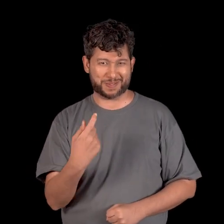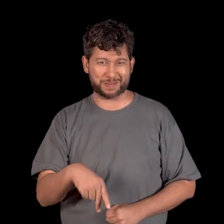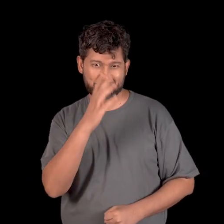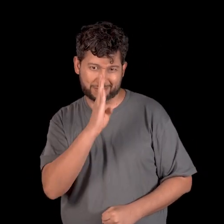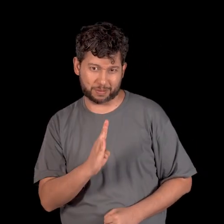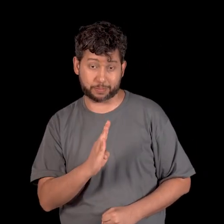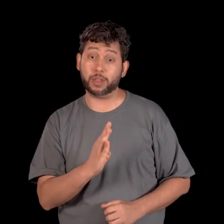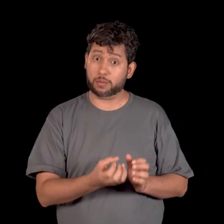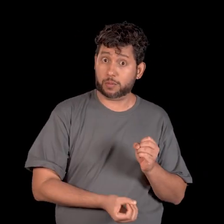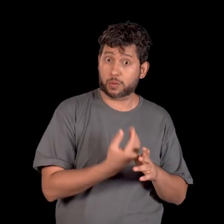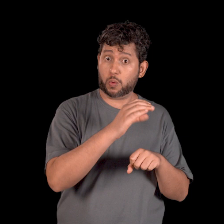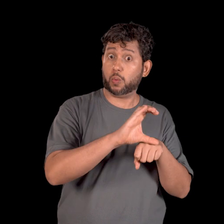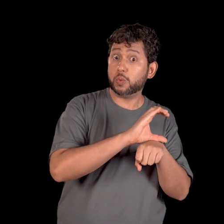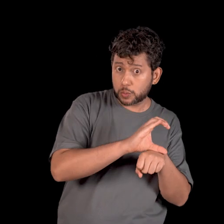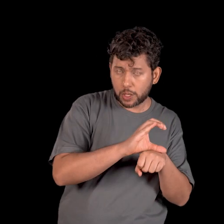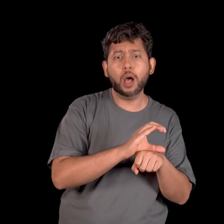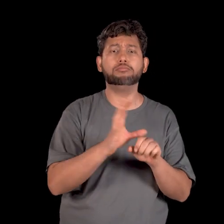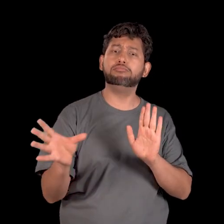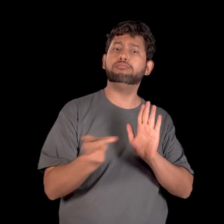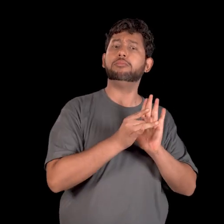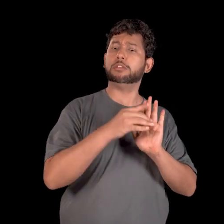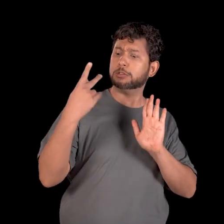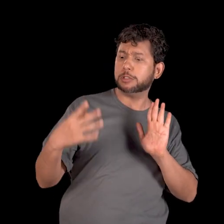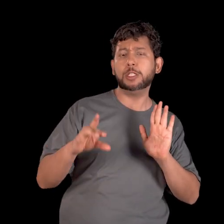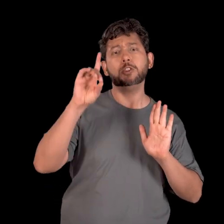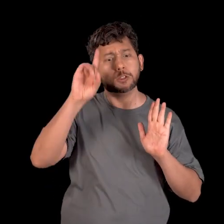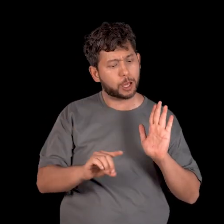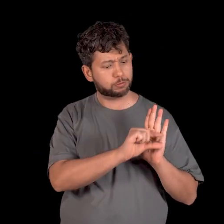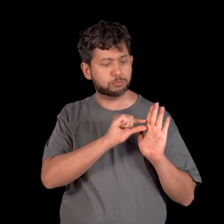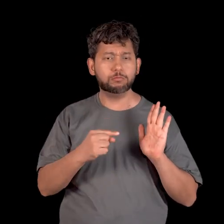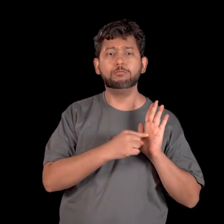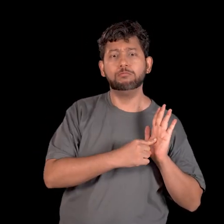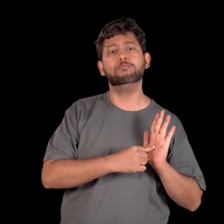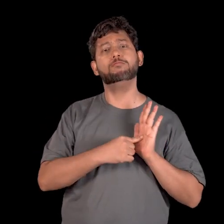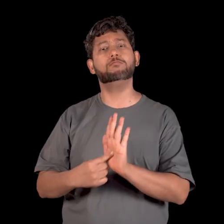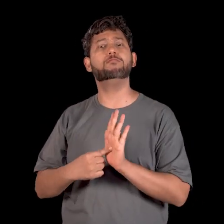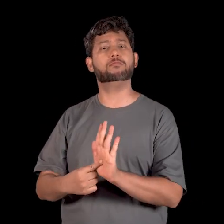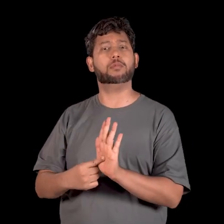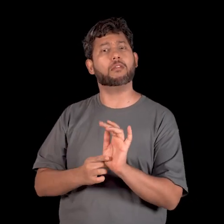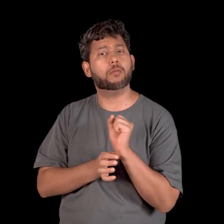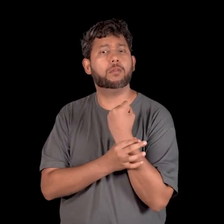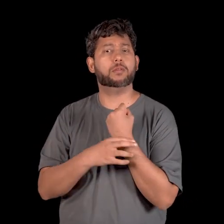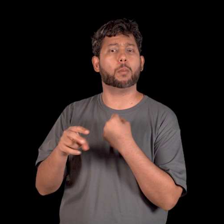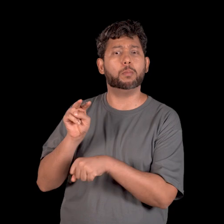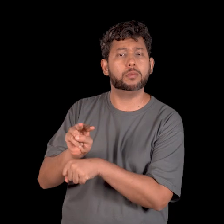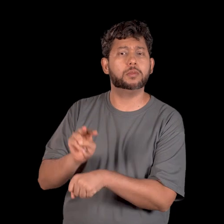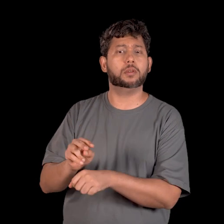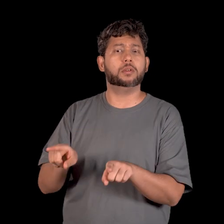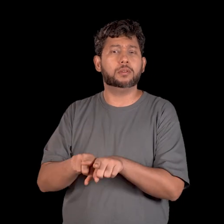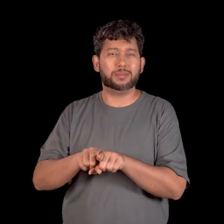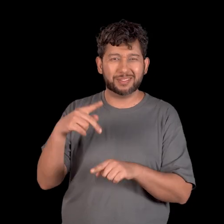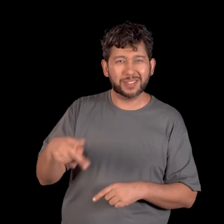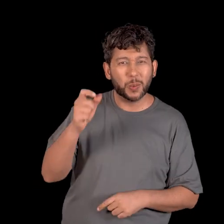1988 no Brasil, quando finalmente tiveram seus direitos atendidos pela Constituição Federal de 1988, que garante tanto